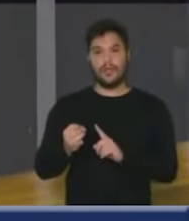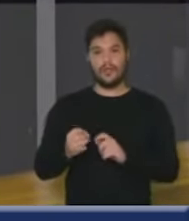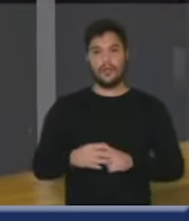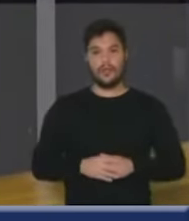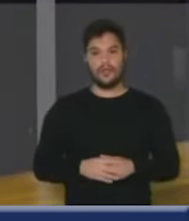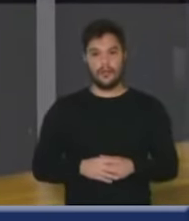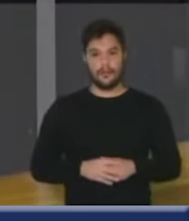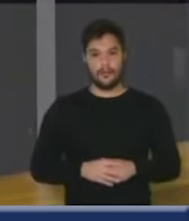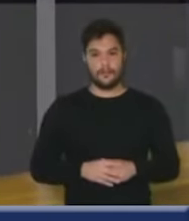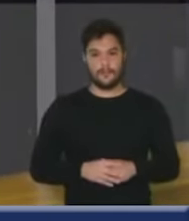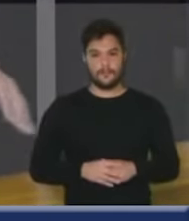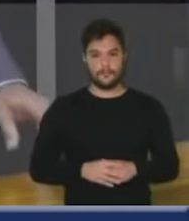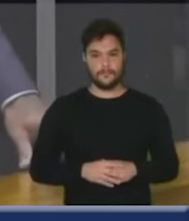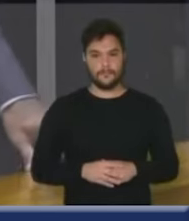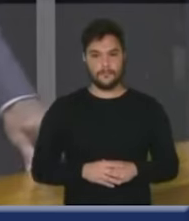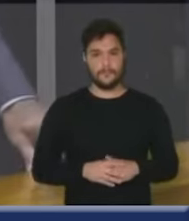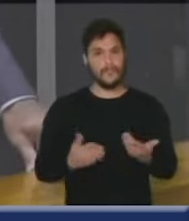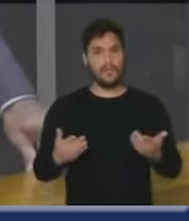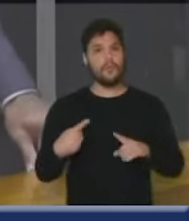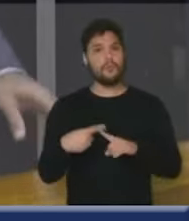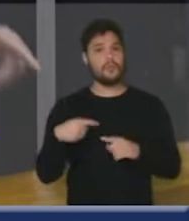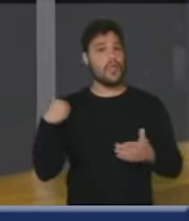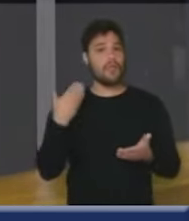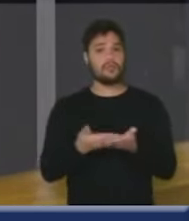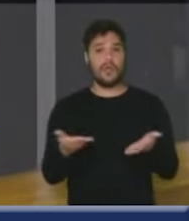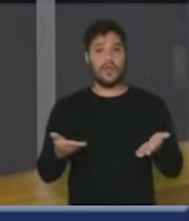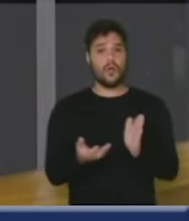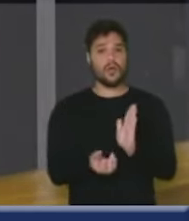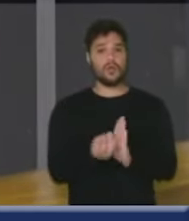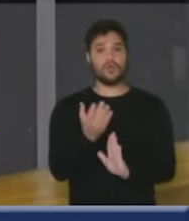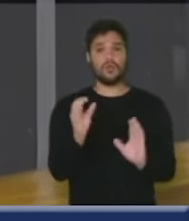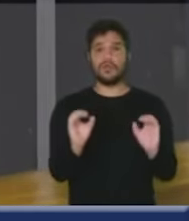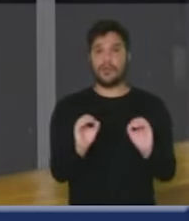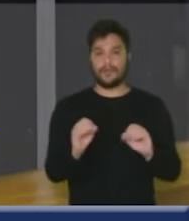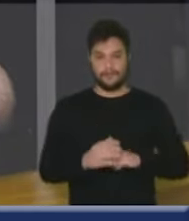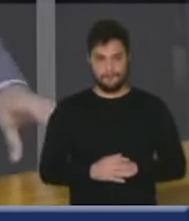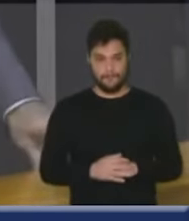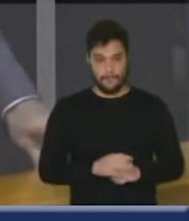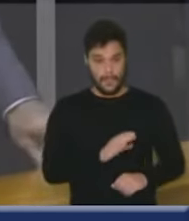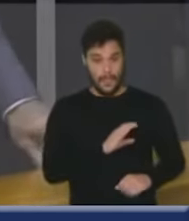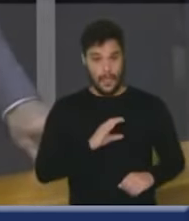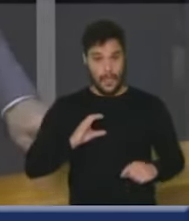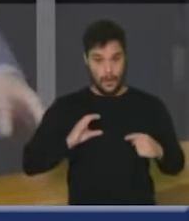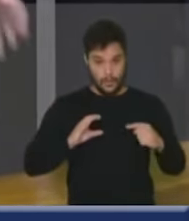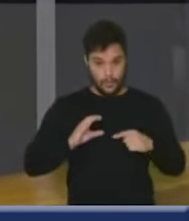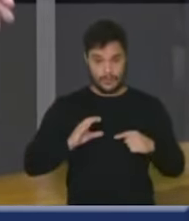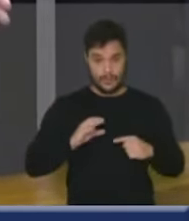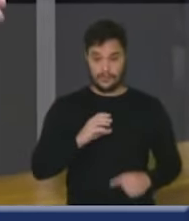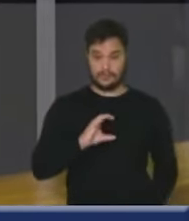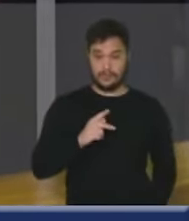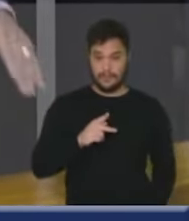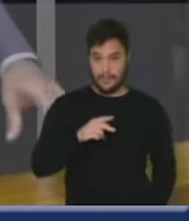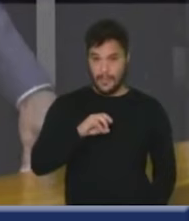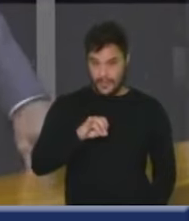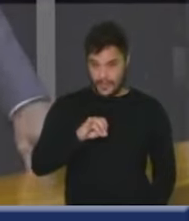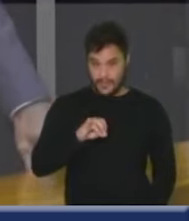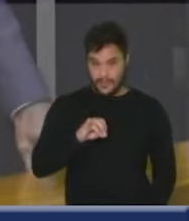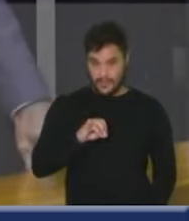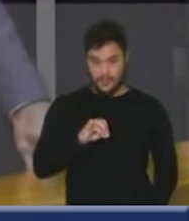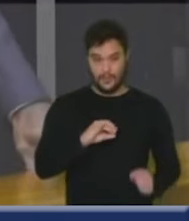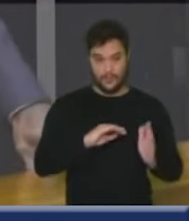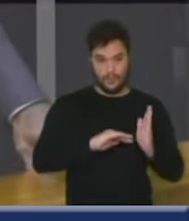foi instalada até agora porque a comissão parlamentar de inquérito no caso